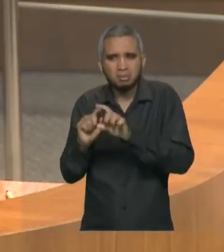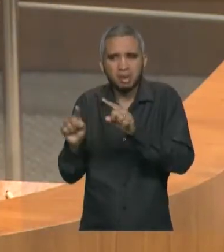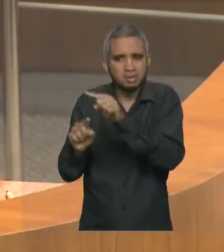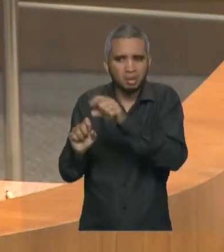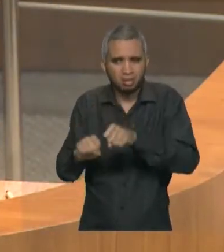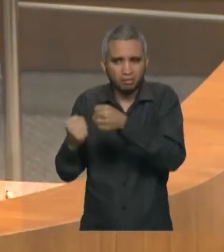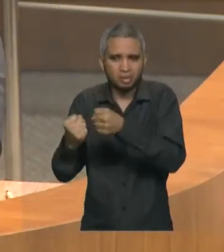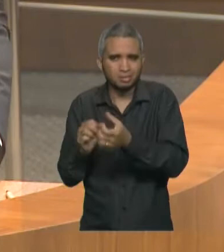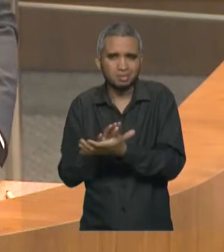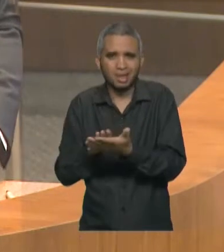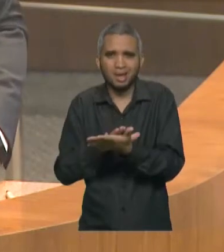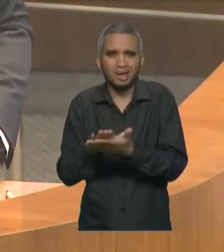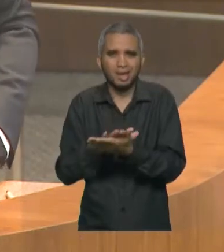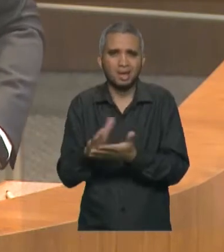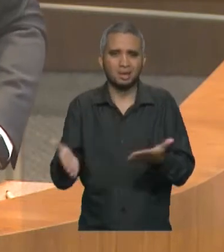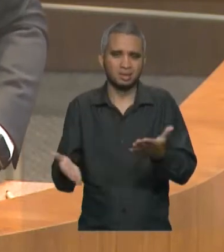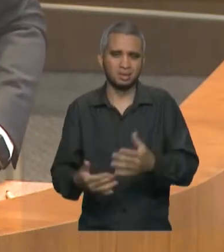porque